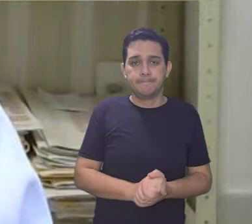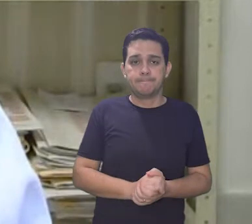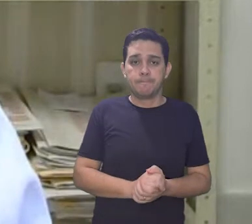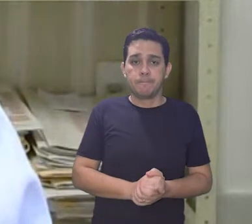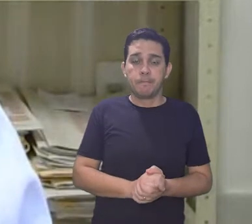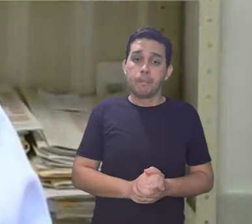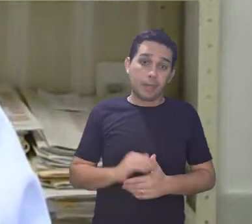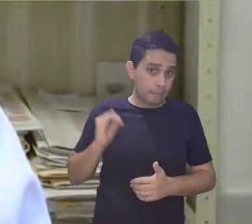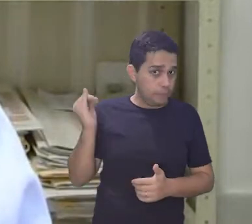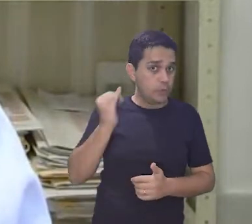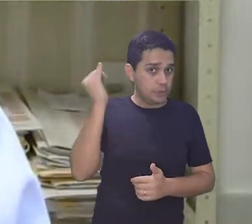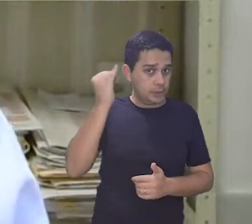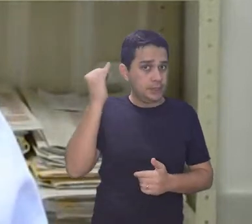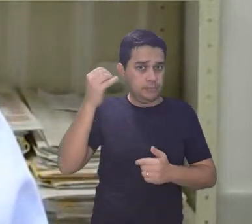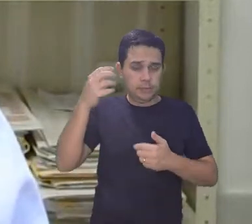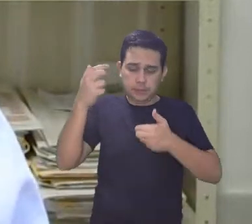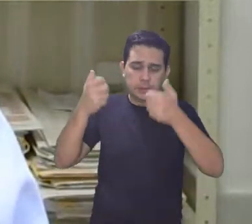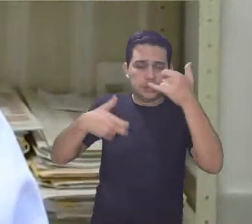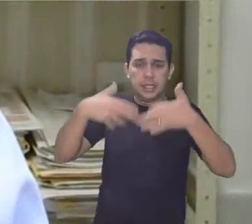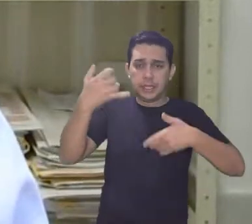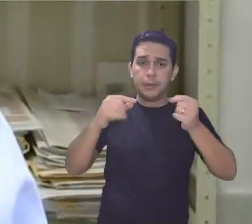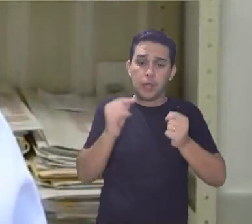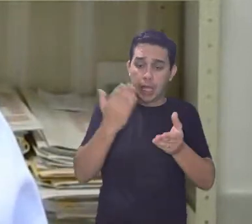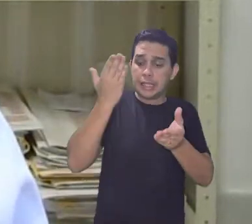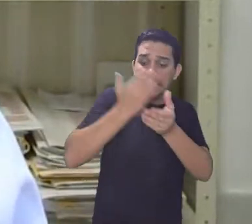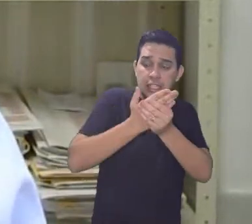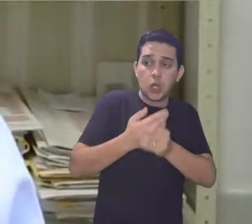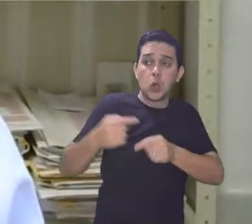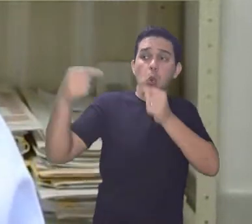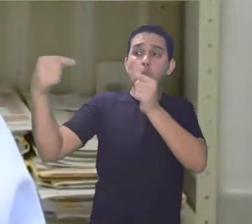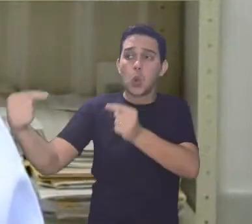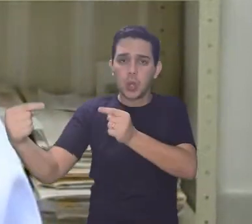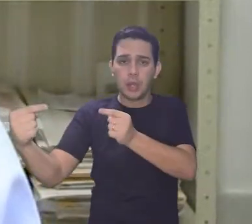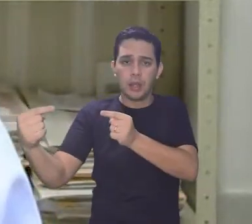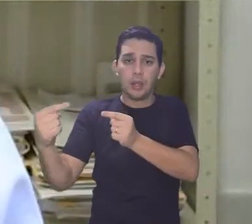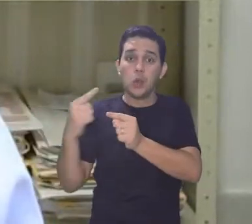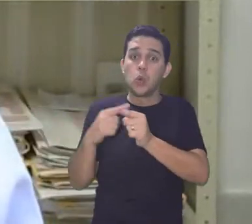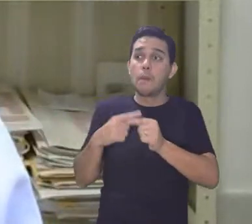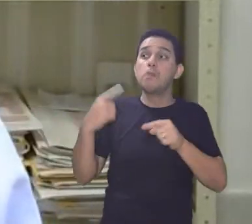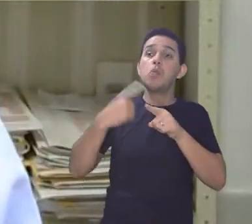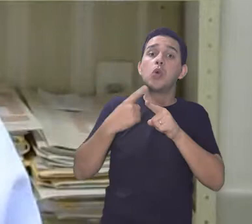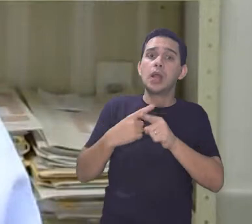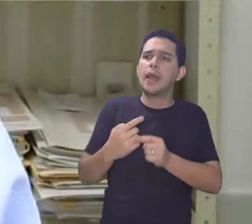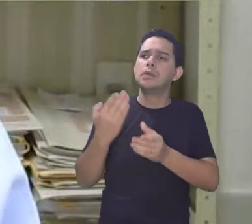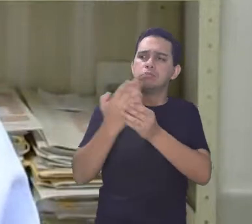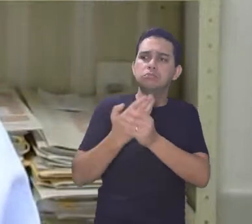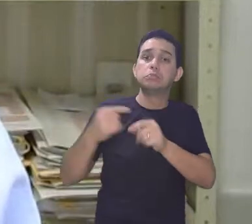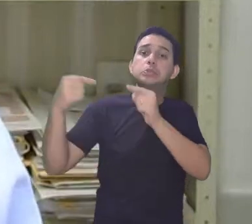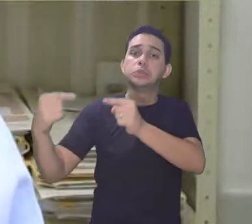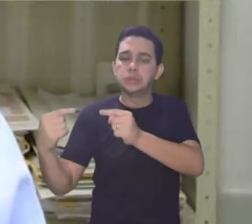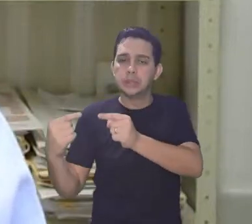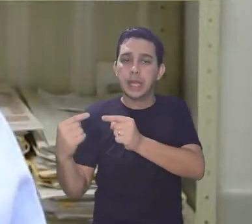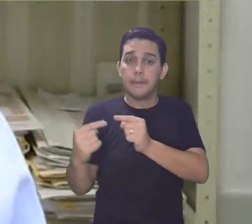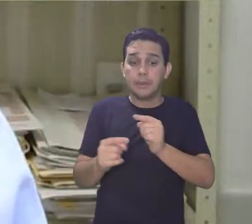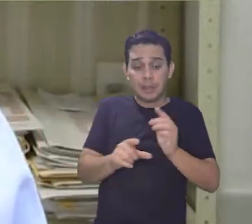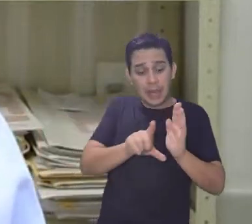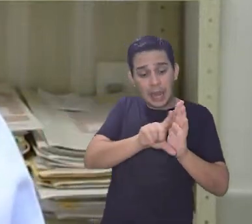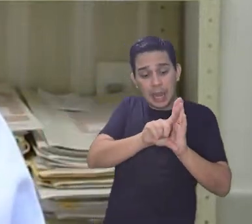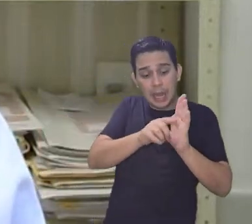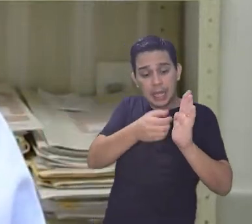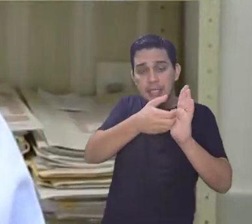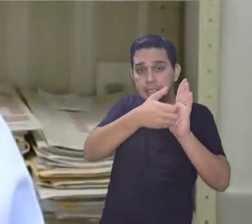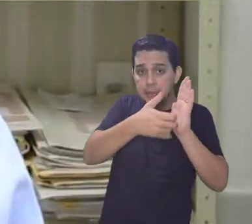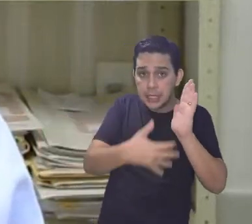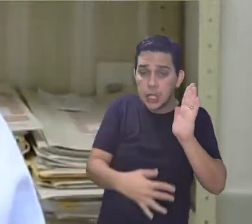assim, o que se trata, né, nessa ação, né, qual foi a reclamação e qual é o direito que está assegurado na legislação, o